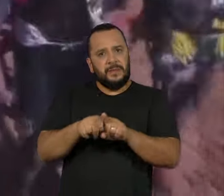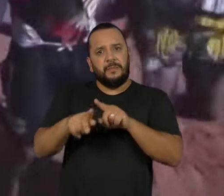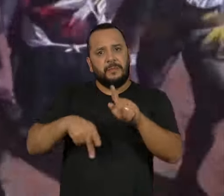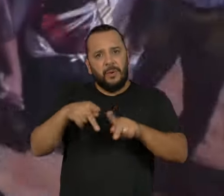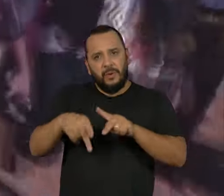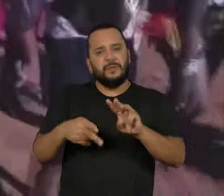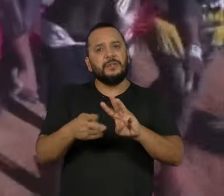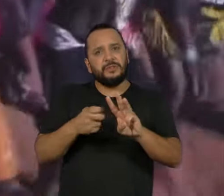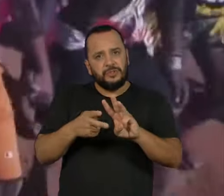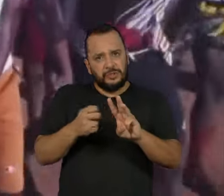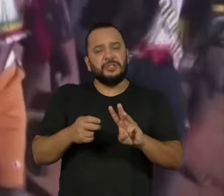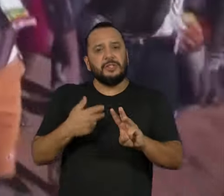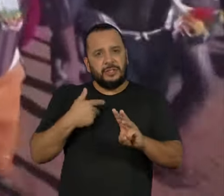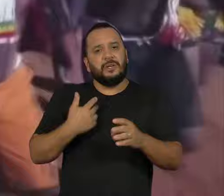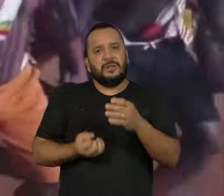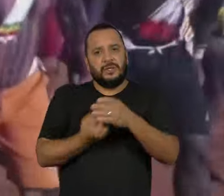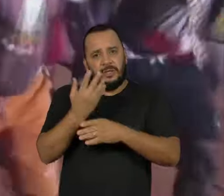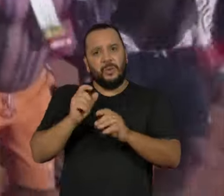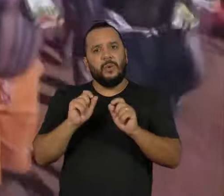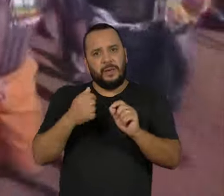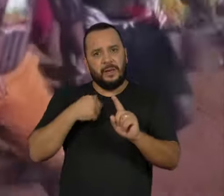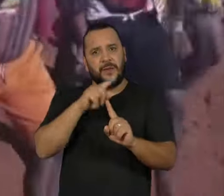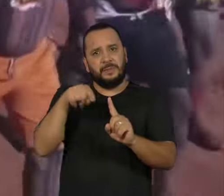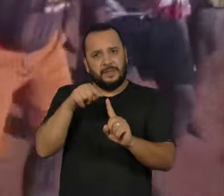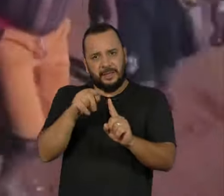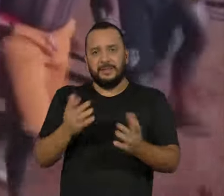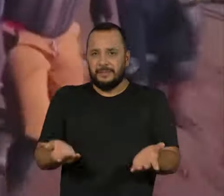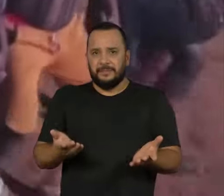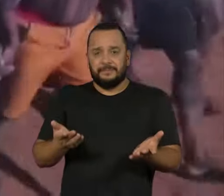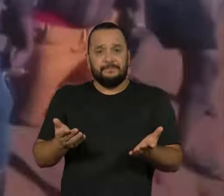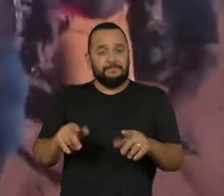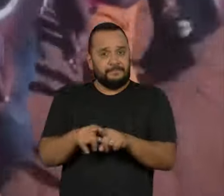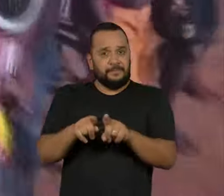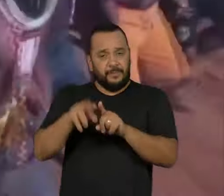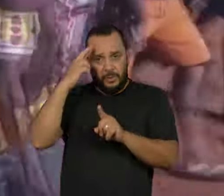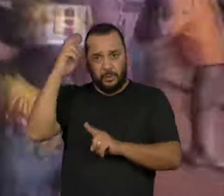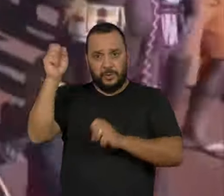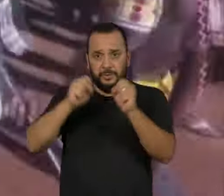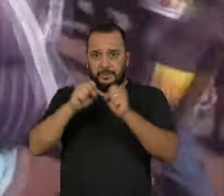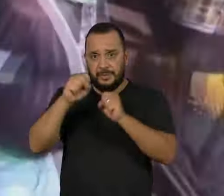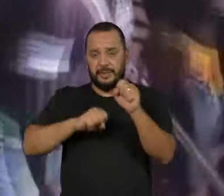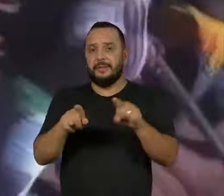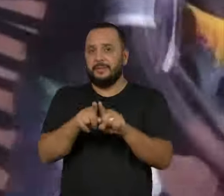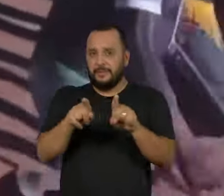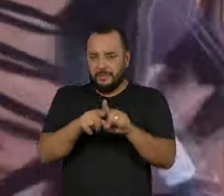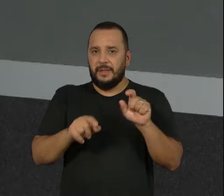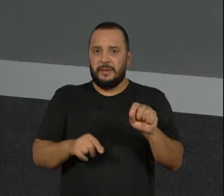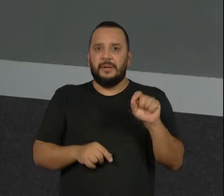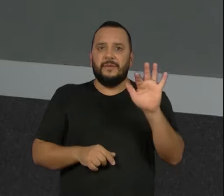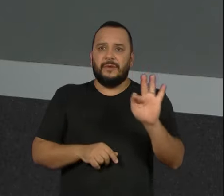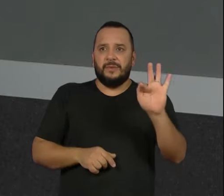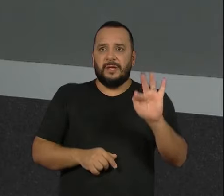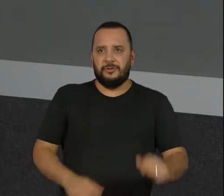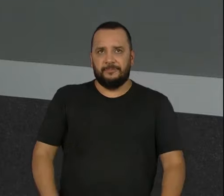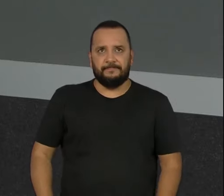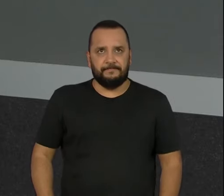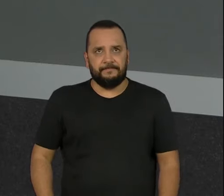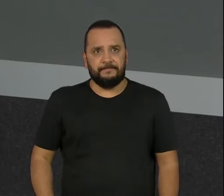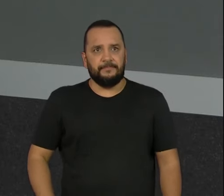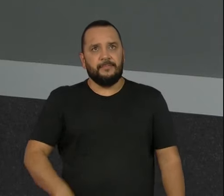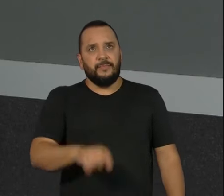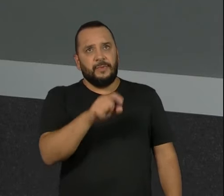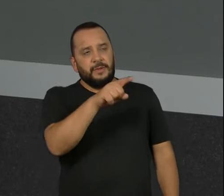comunidades tradicionais e povos indígenas, do empresariado e da academia, das ciências, né? Para você, como